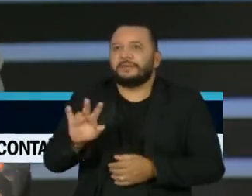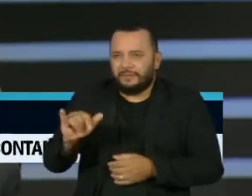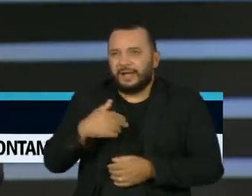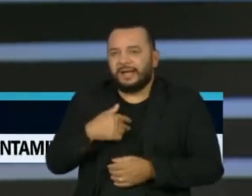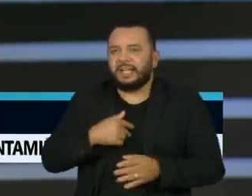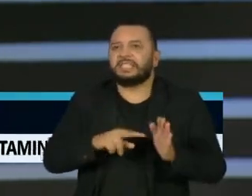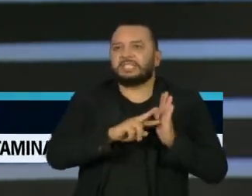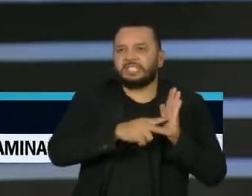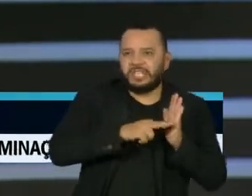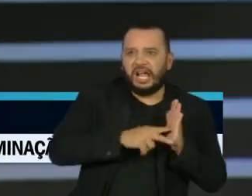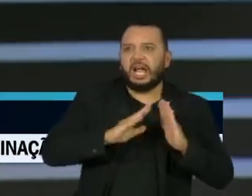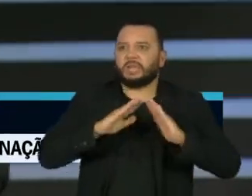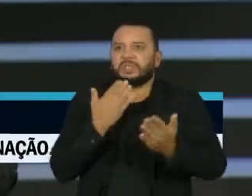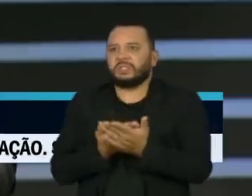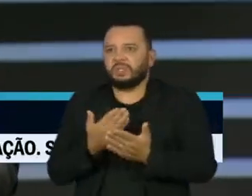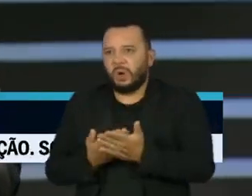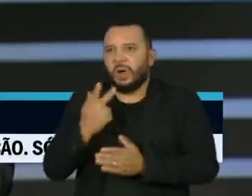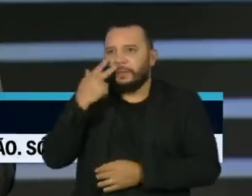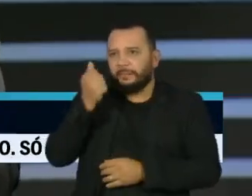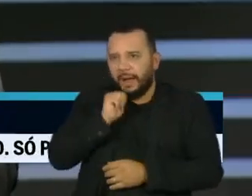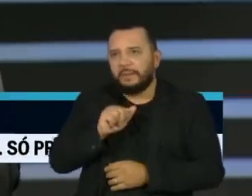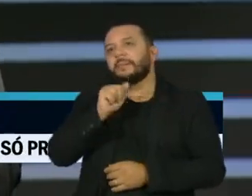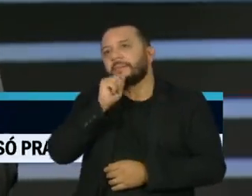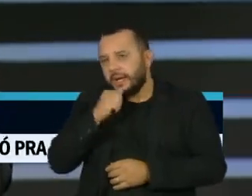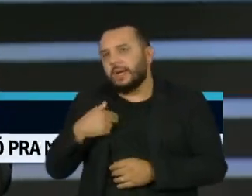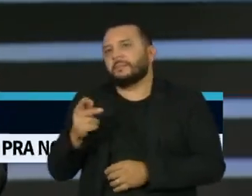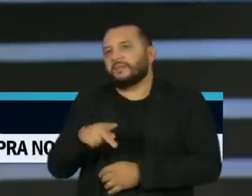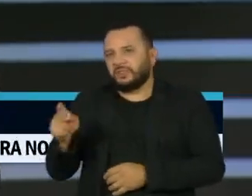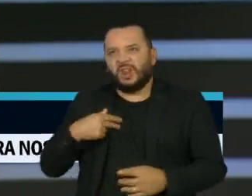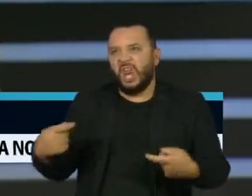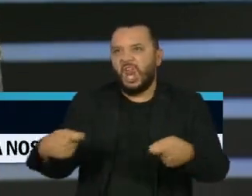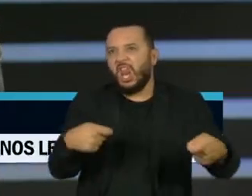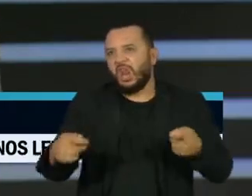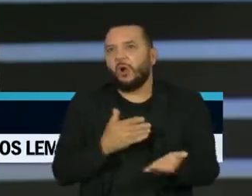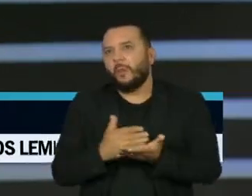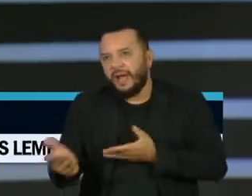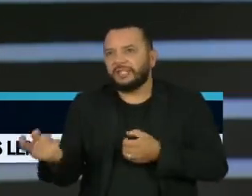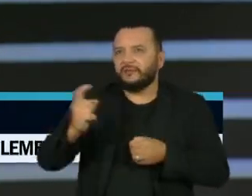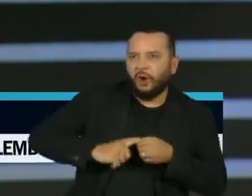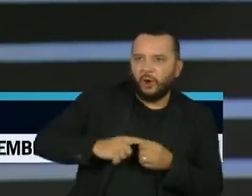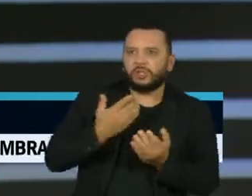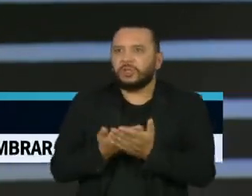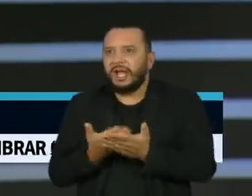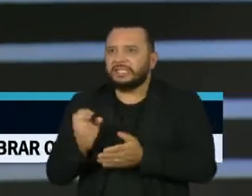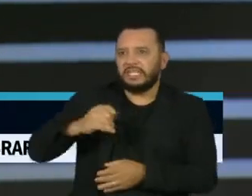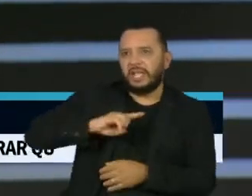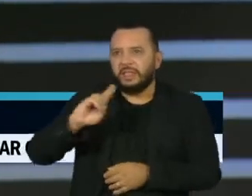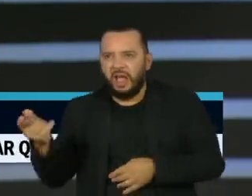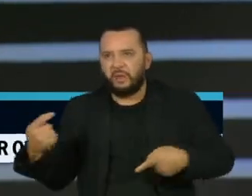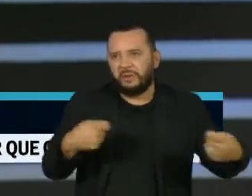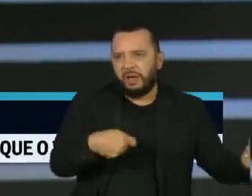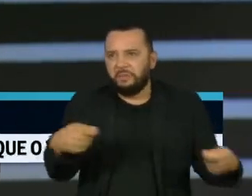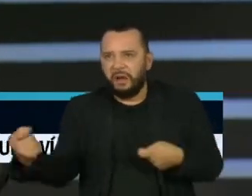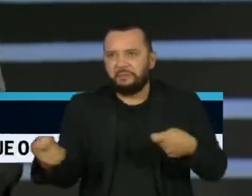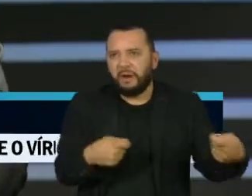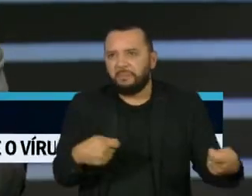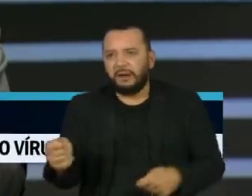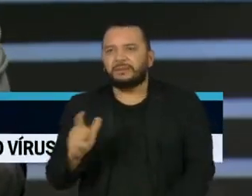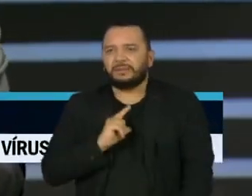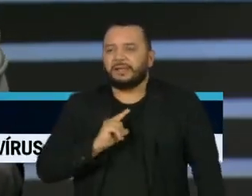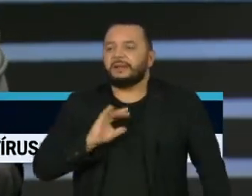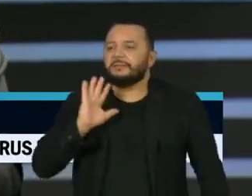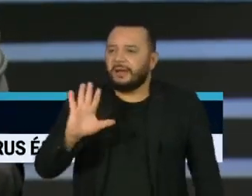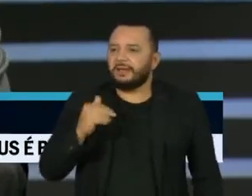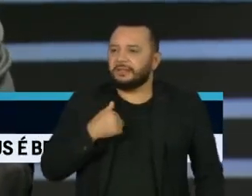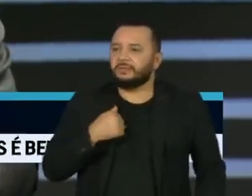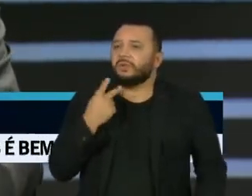braço e ter sindicatos escolas pais professores agora é o que a gente aprendeu durante esses últimos dois anos de com anemia é